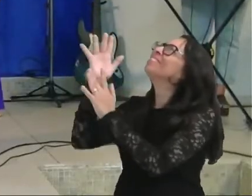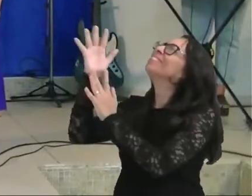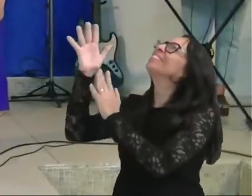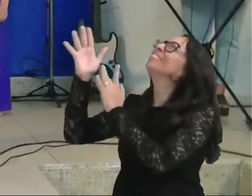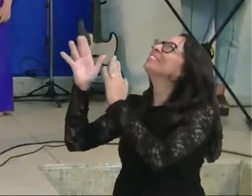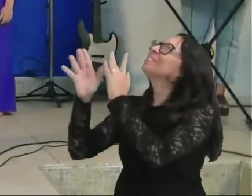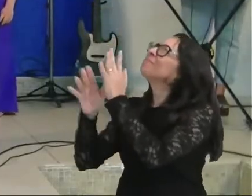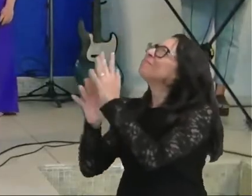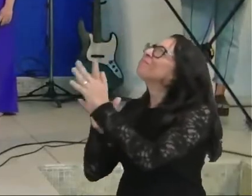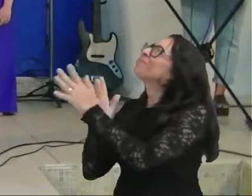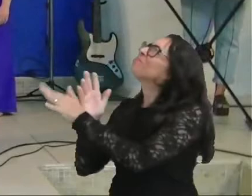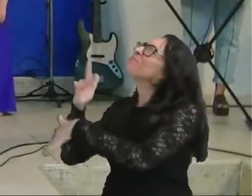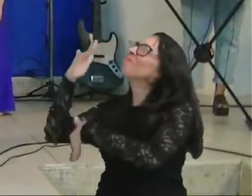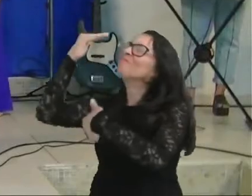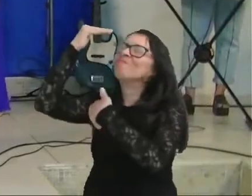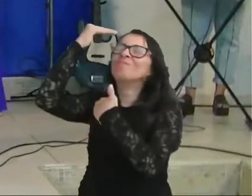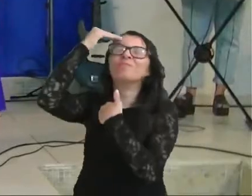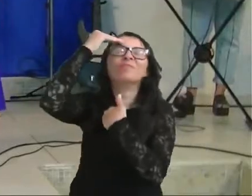Te